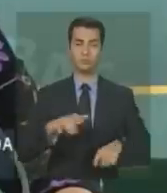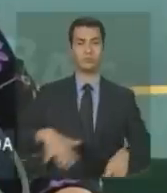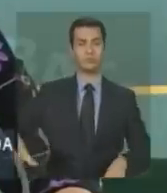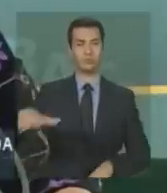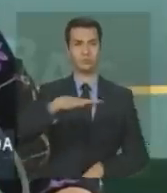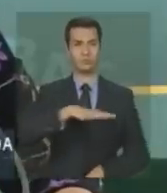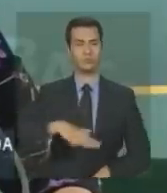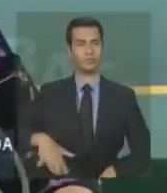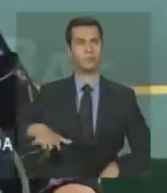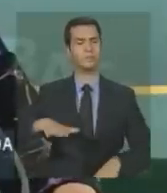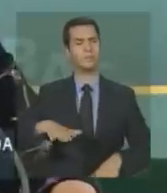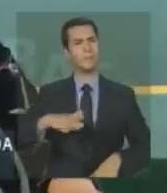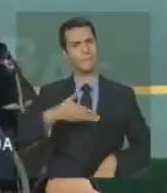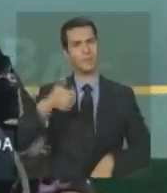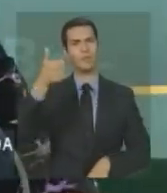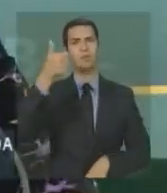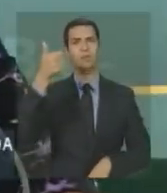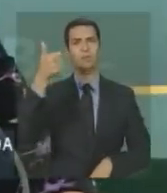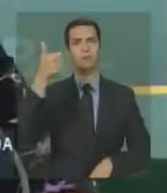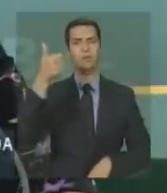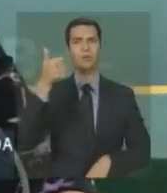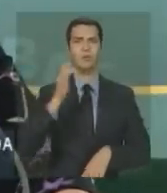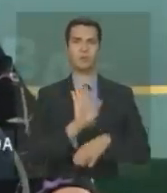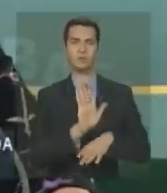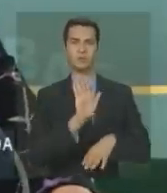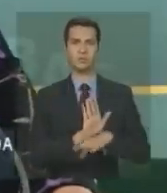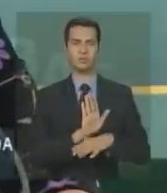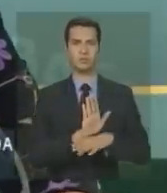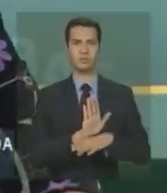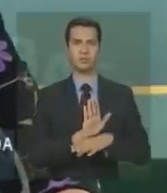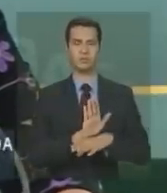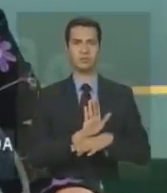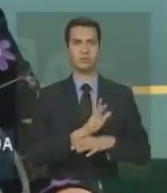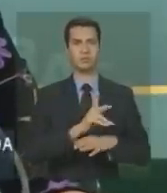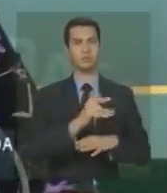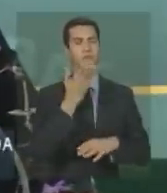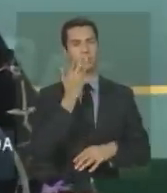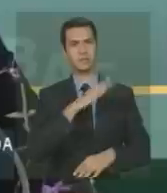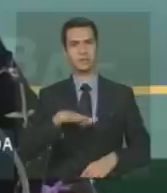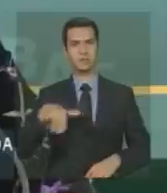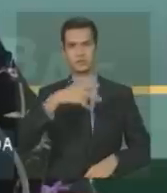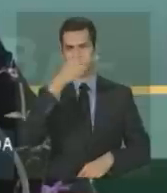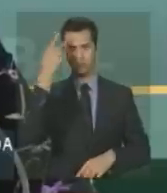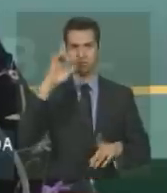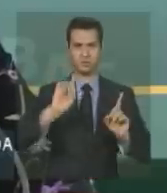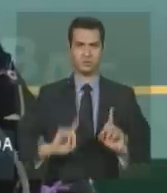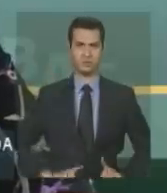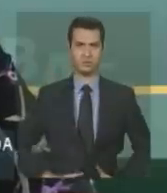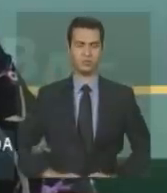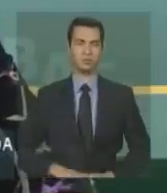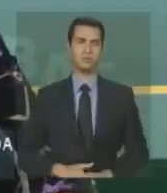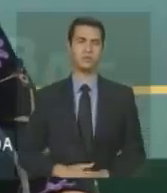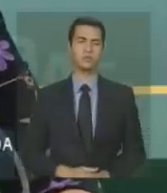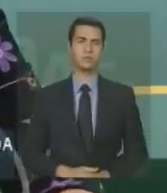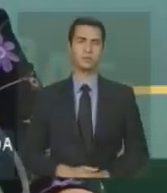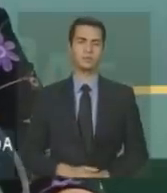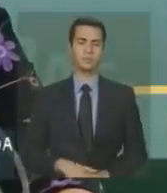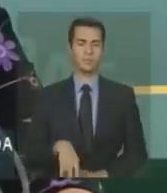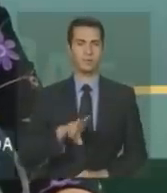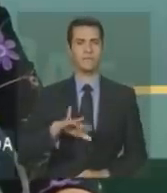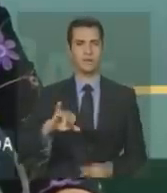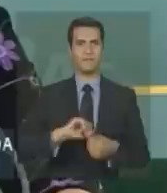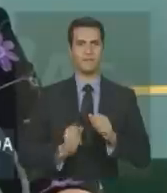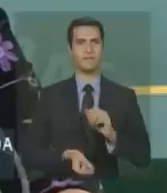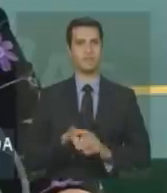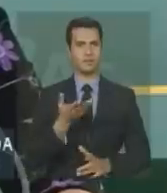ambiente mais adequado para para esses atuais abrigados então isso por exemplo vai ser realizado nossa meta é